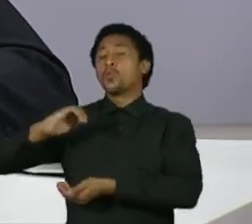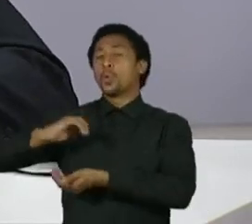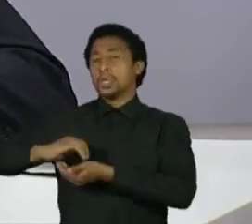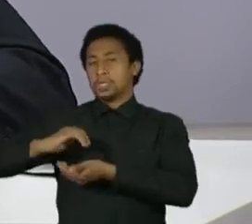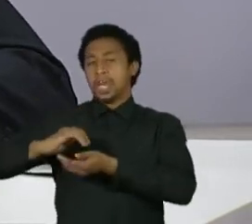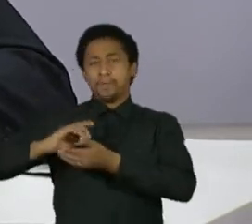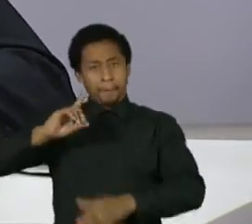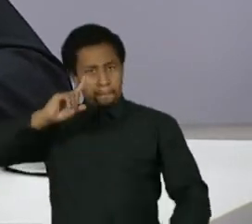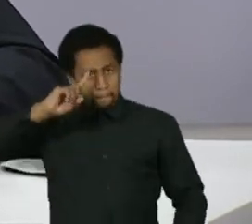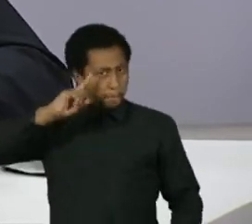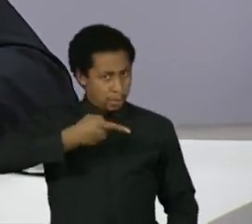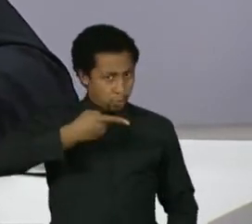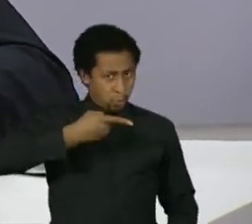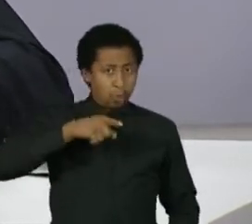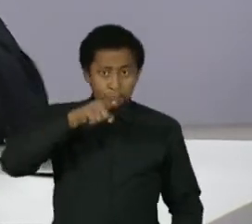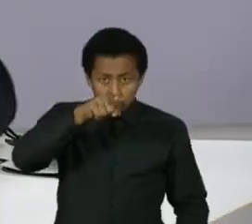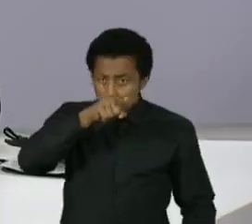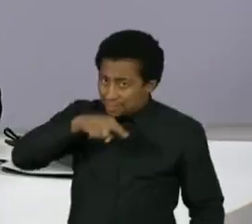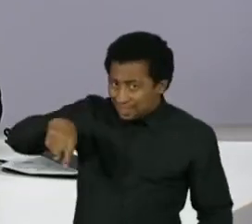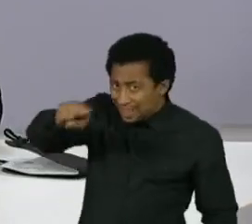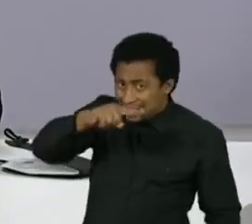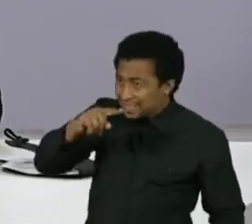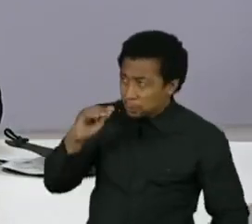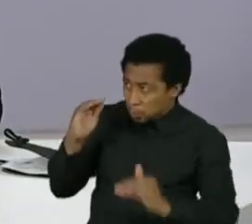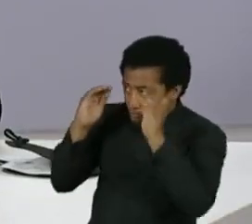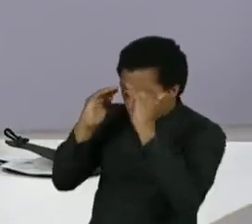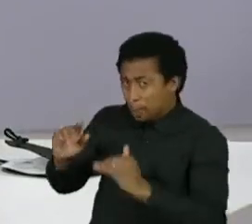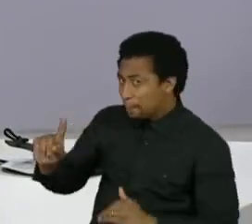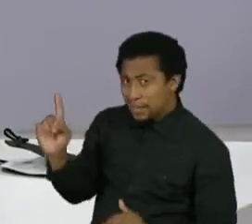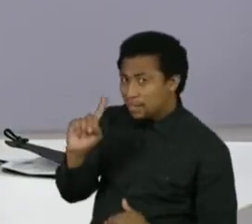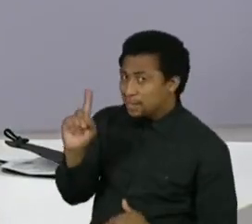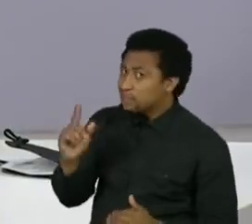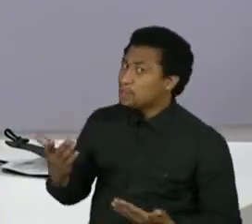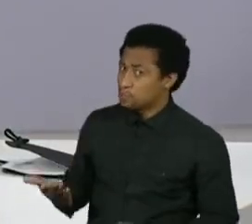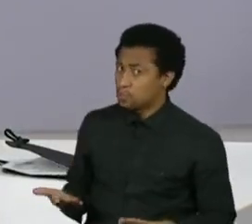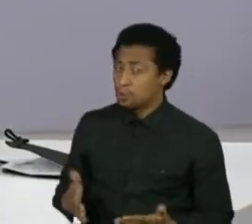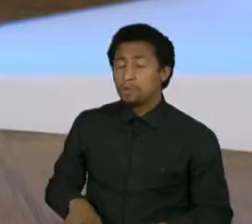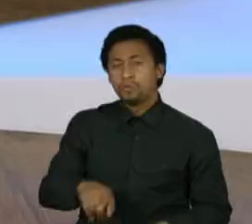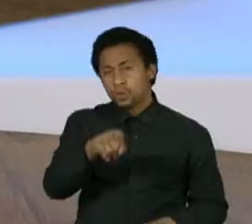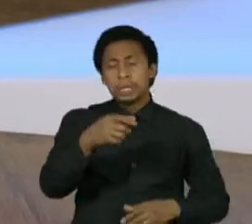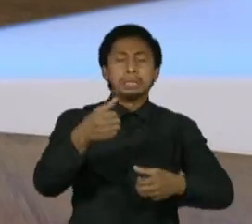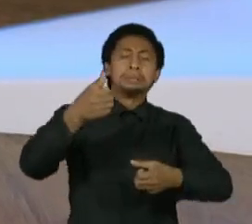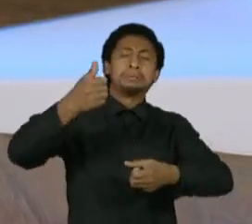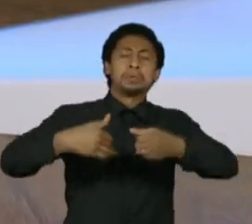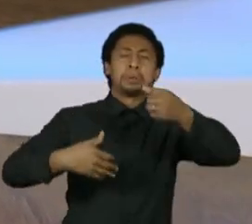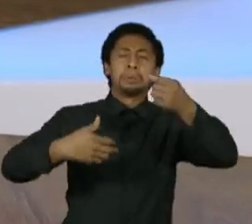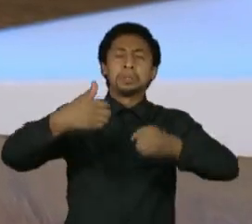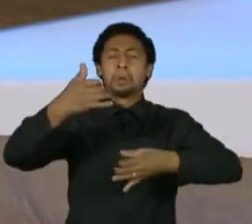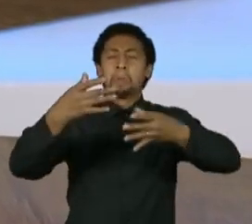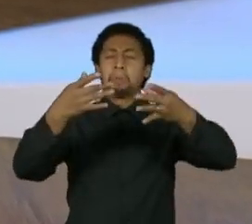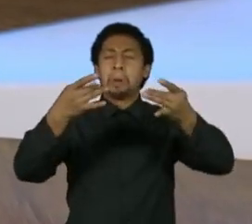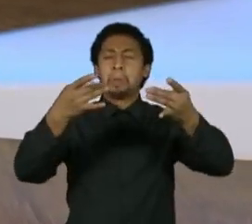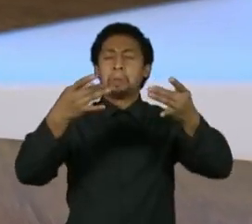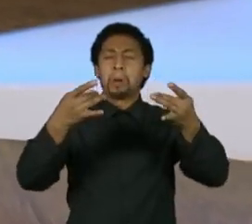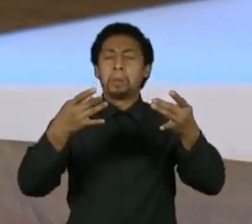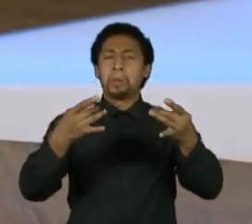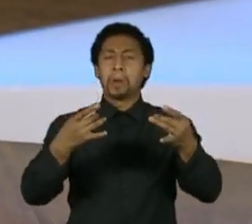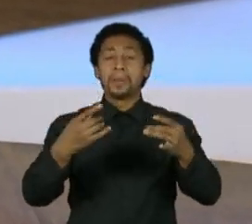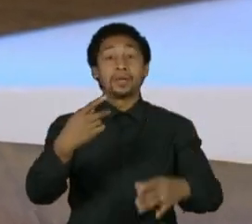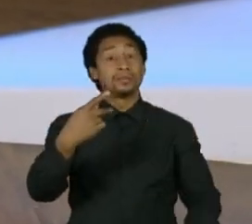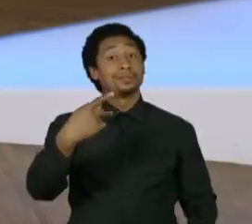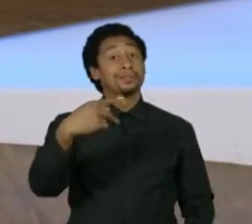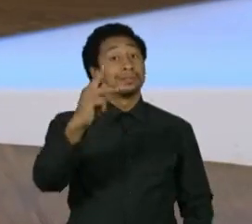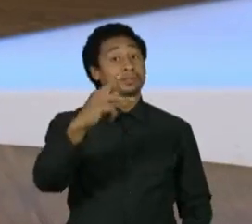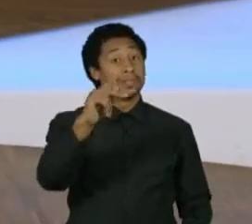veja, estudando aqui os dados que o senhor, e devo dizer, o senhor apresentou dados detalhados relativamente ao senhor. Não é o caso do Congresso de